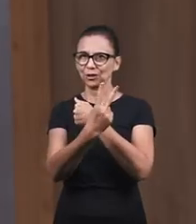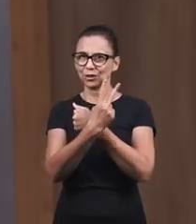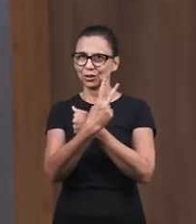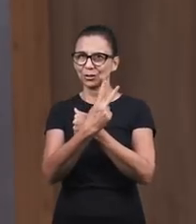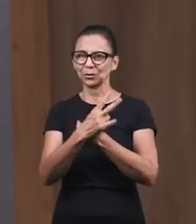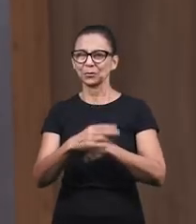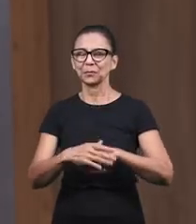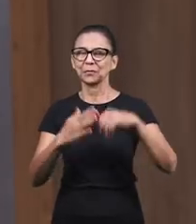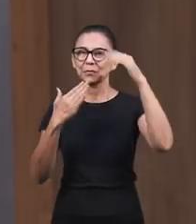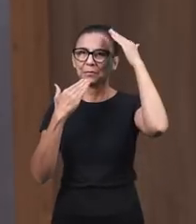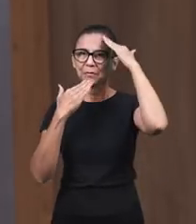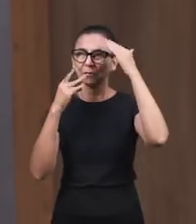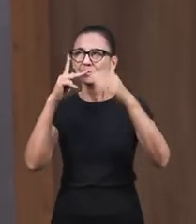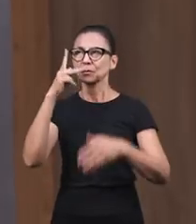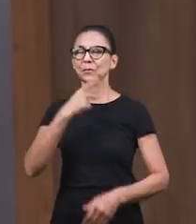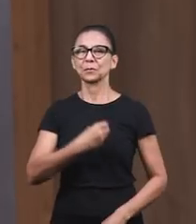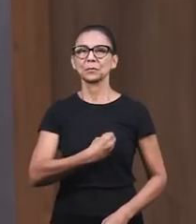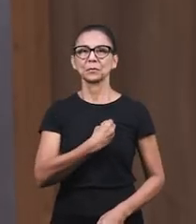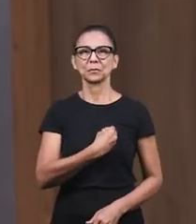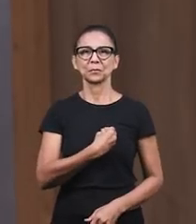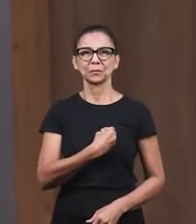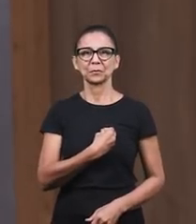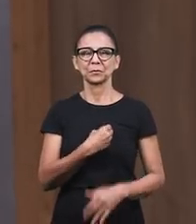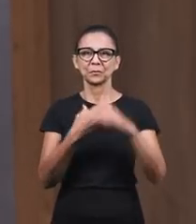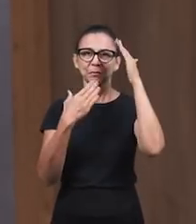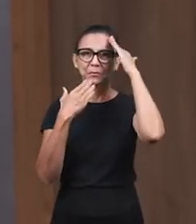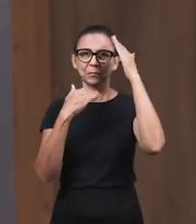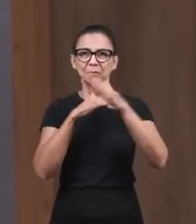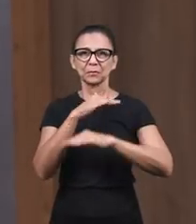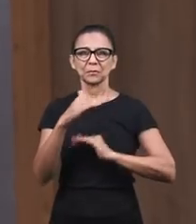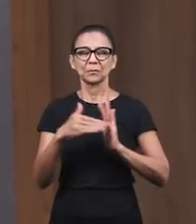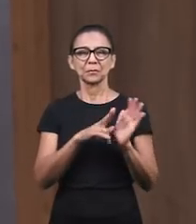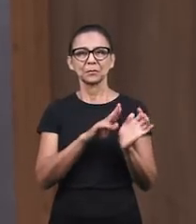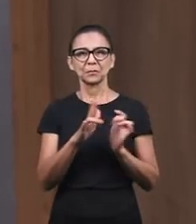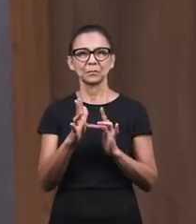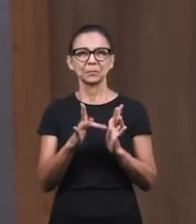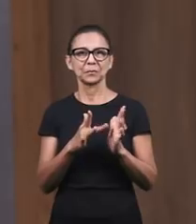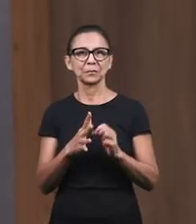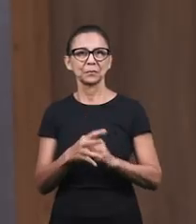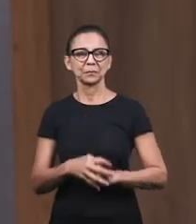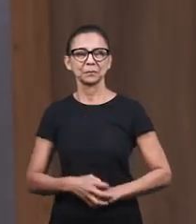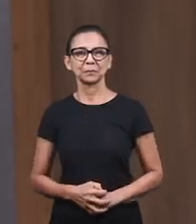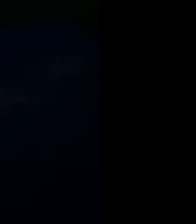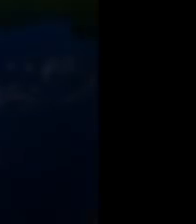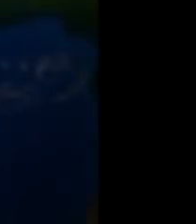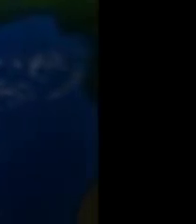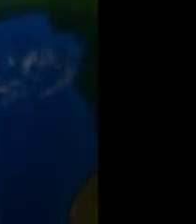porque o Senhor se fez presente. Glorificamos assim em nome de Jesus. Amém.